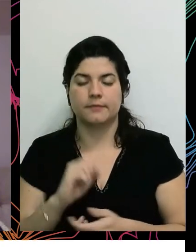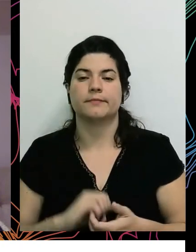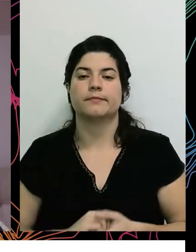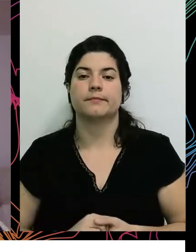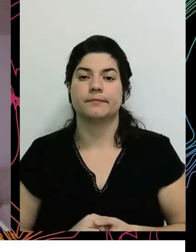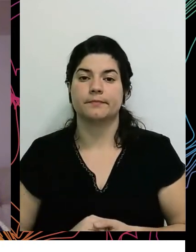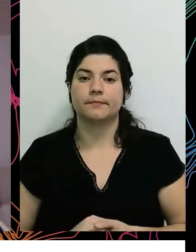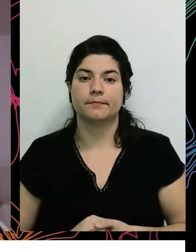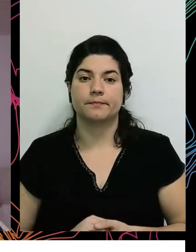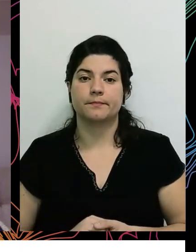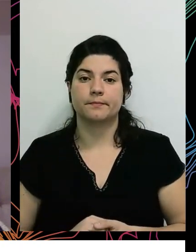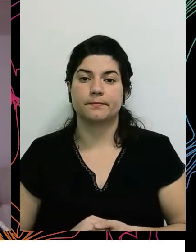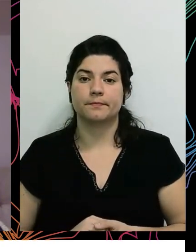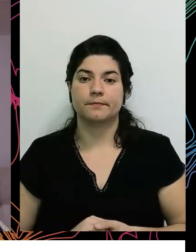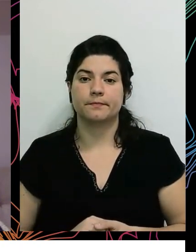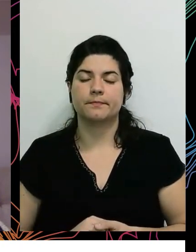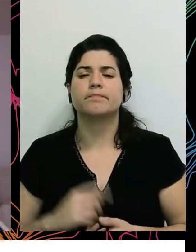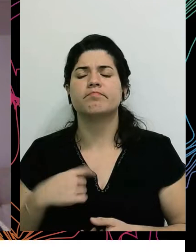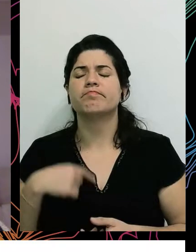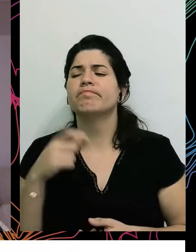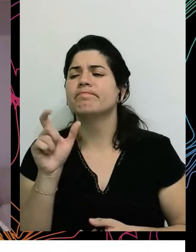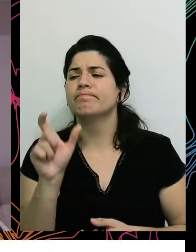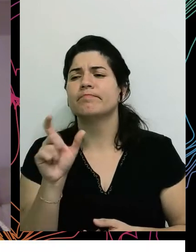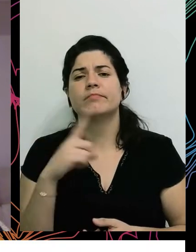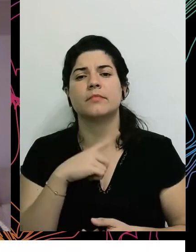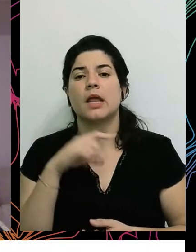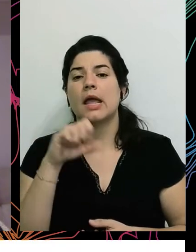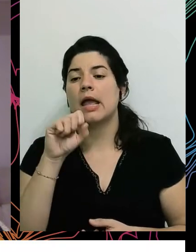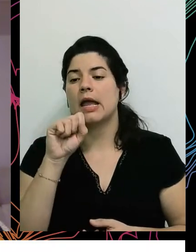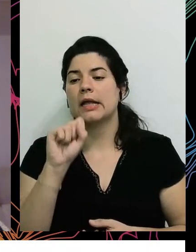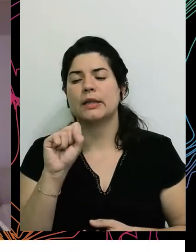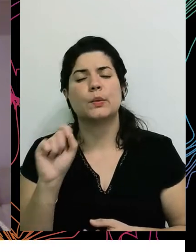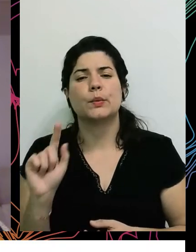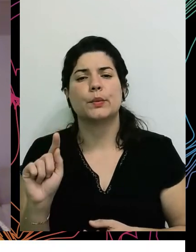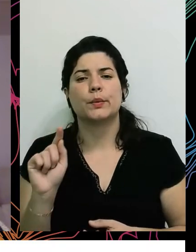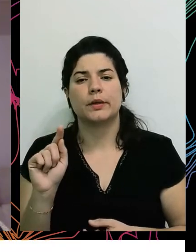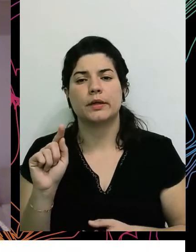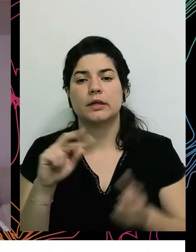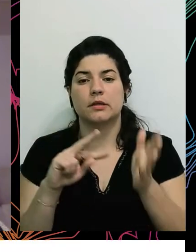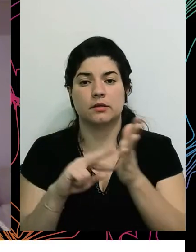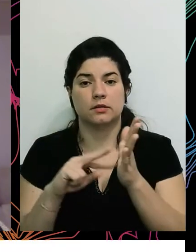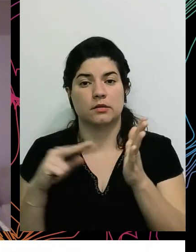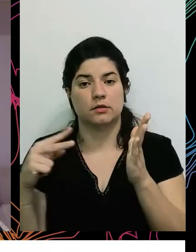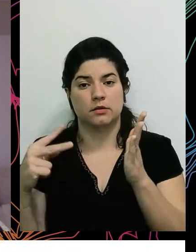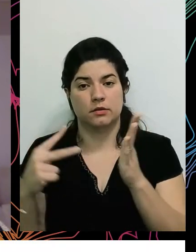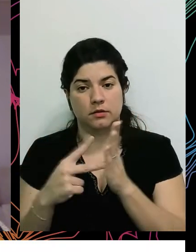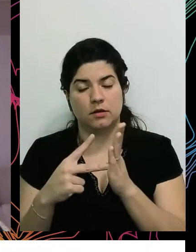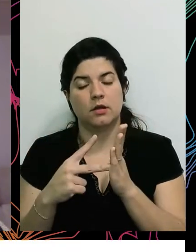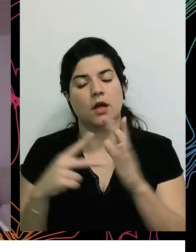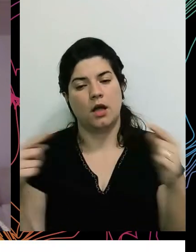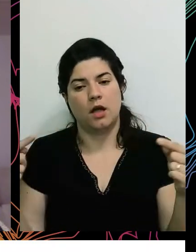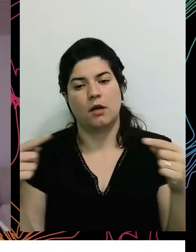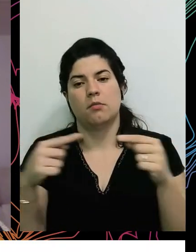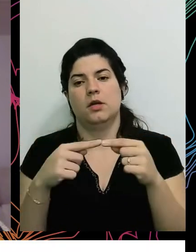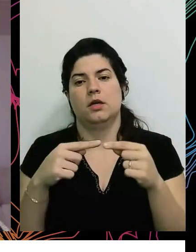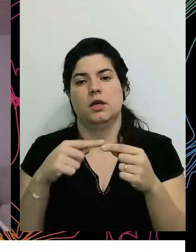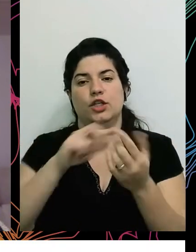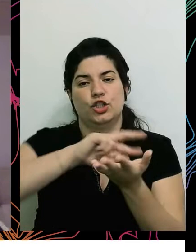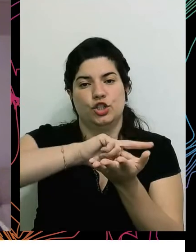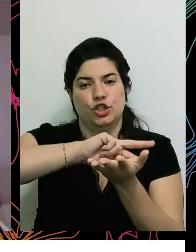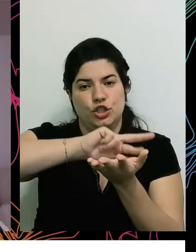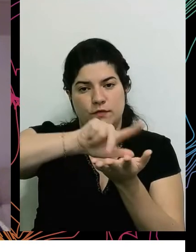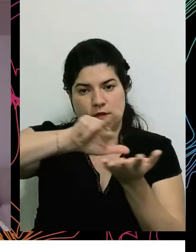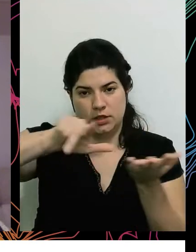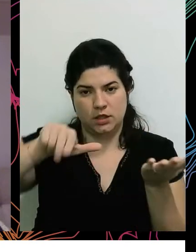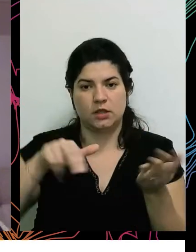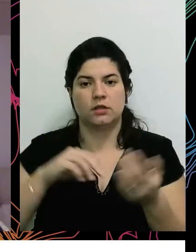Nessa siglazinha, temos aí o S, do Social, que abraça a diversidade, entre uma das coisas.